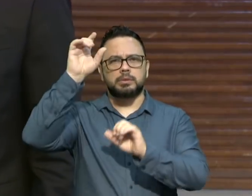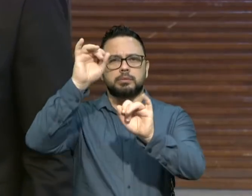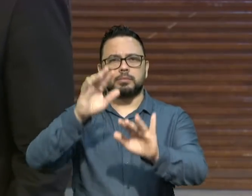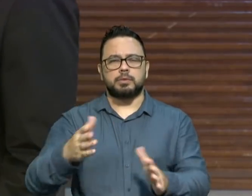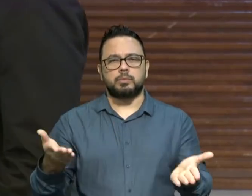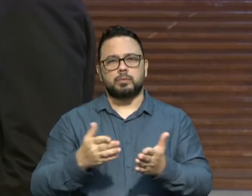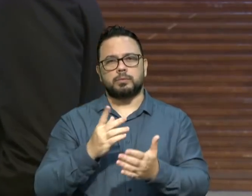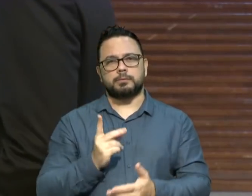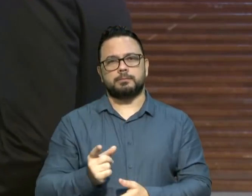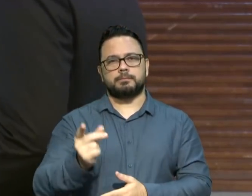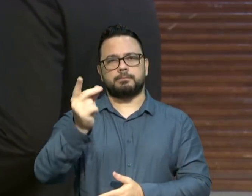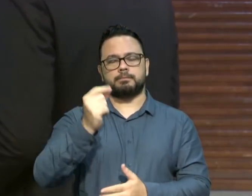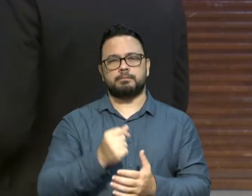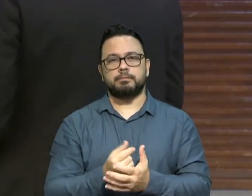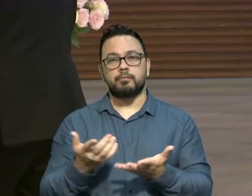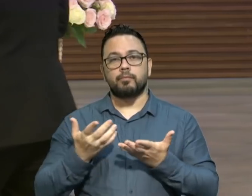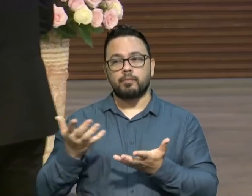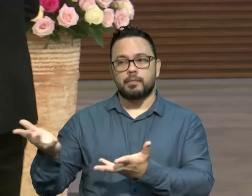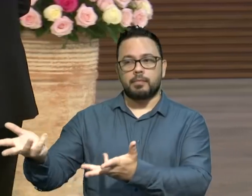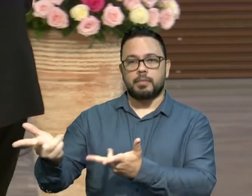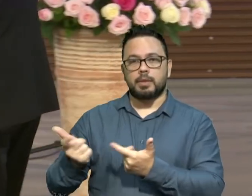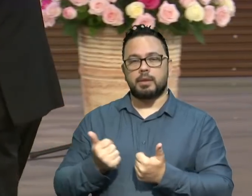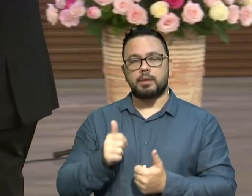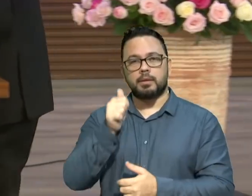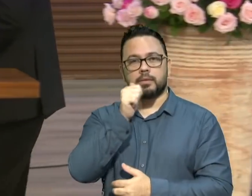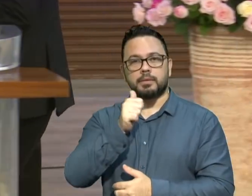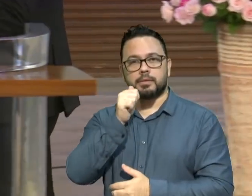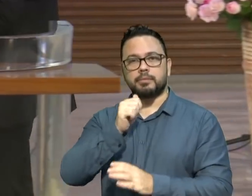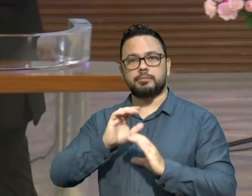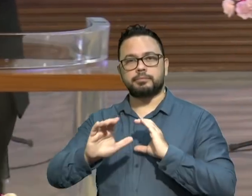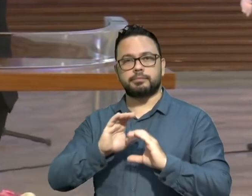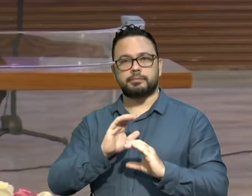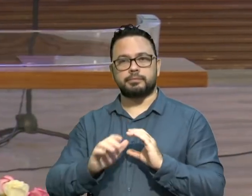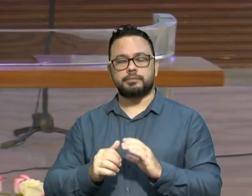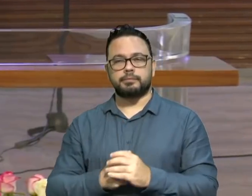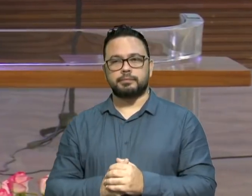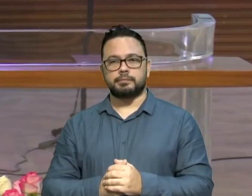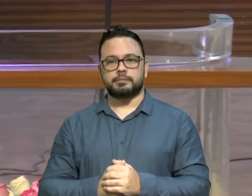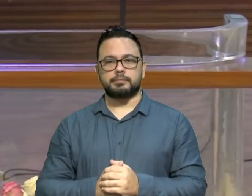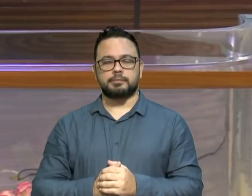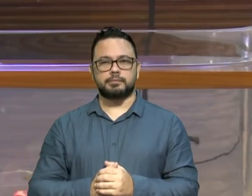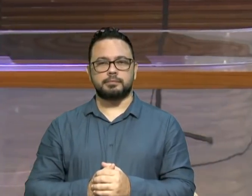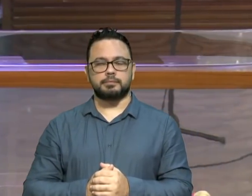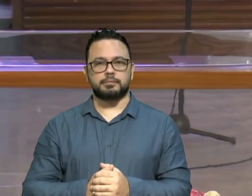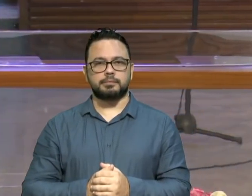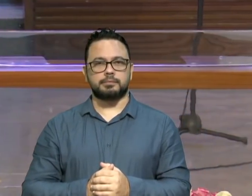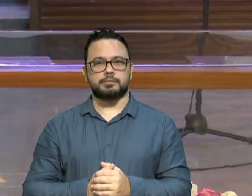eternamente eu quero chamar aqui nossa querida irmã que vai cantar no sol